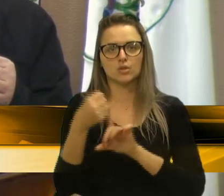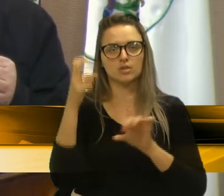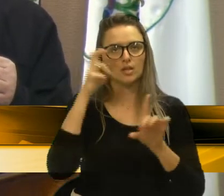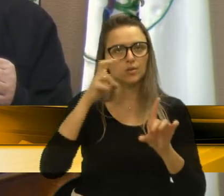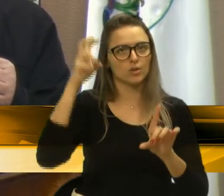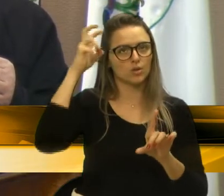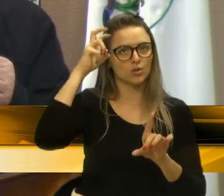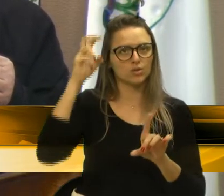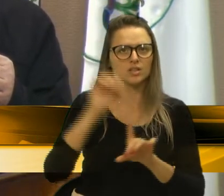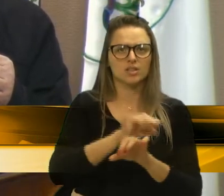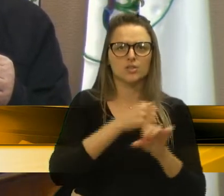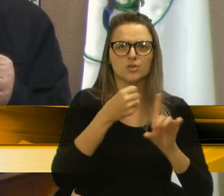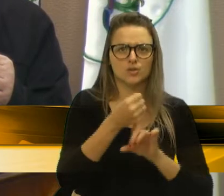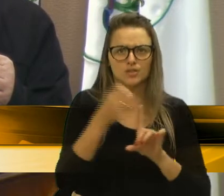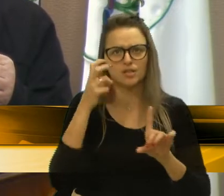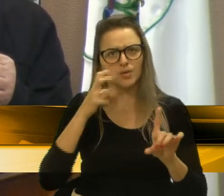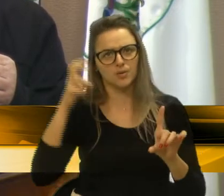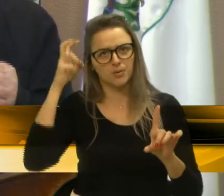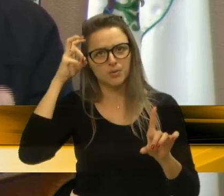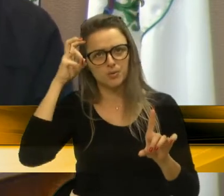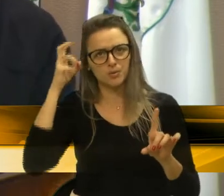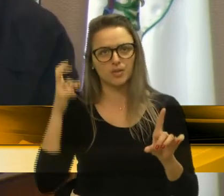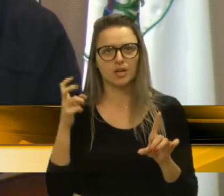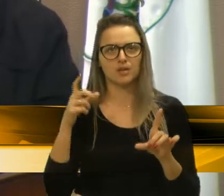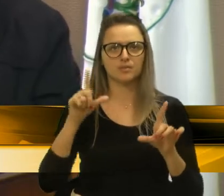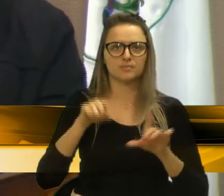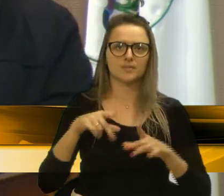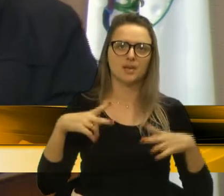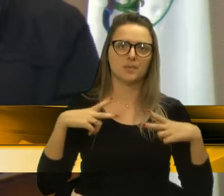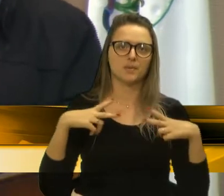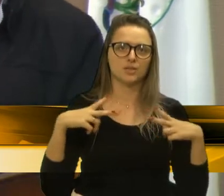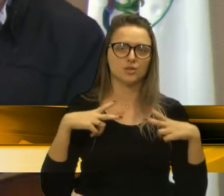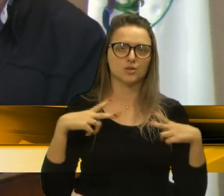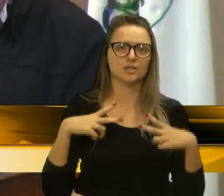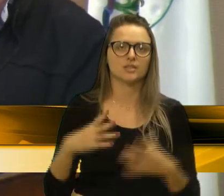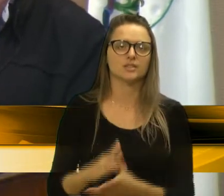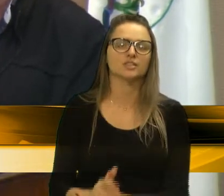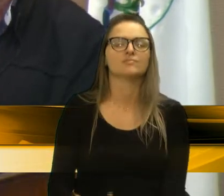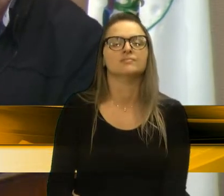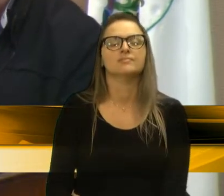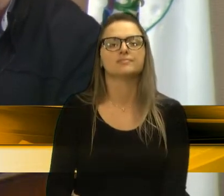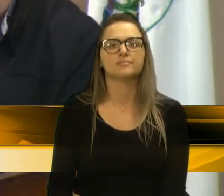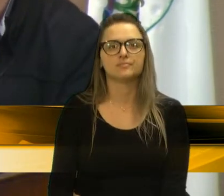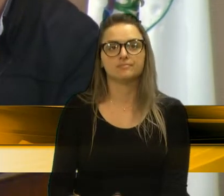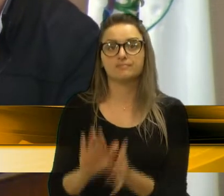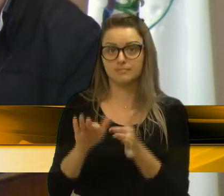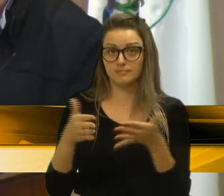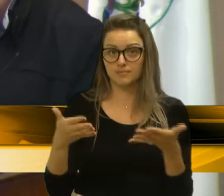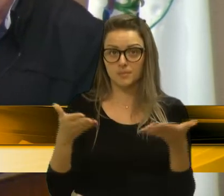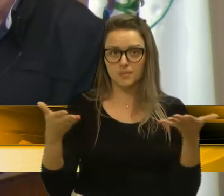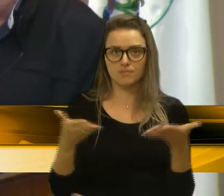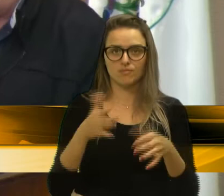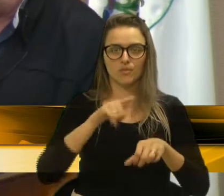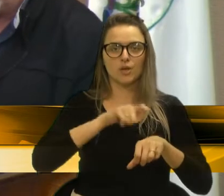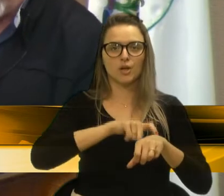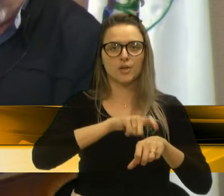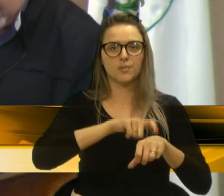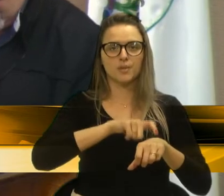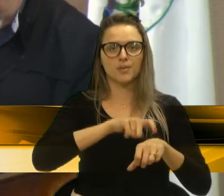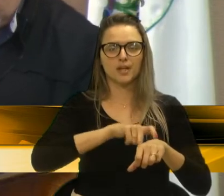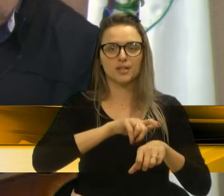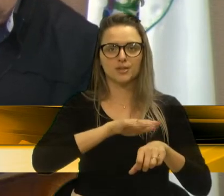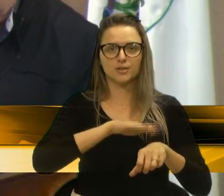culturais de caráter privado. Tá? Então, nesse momento aqui, é que